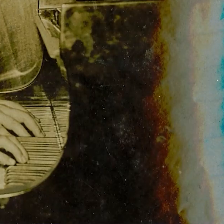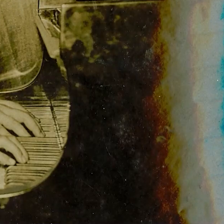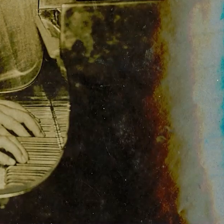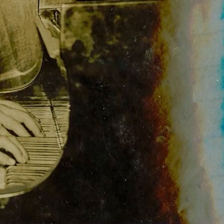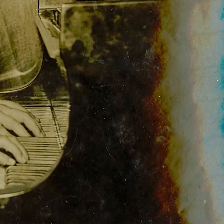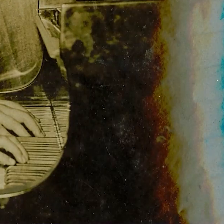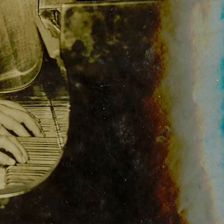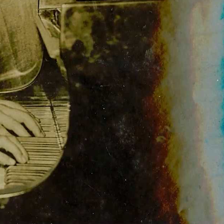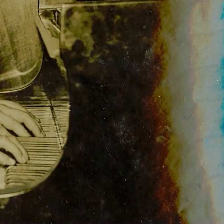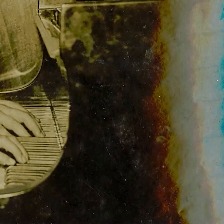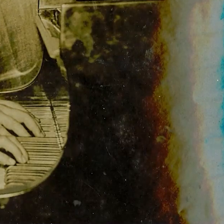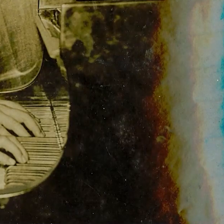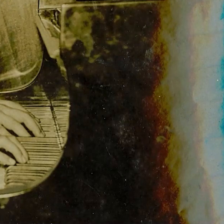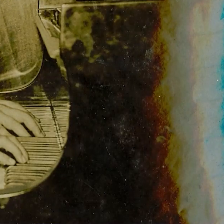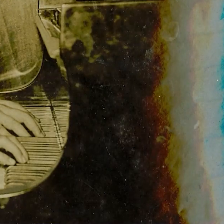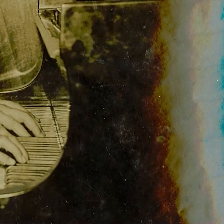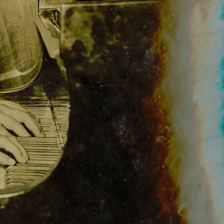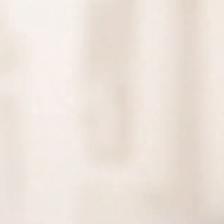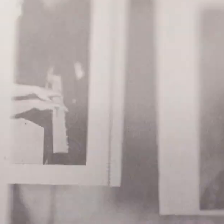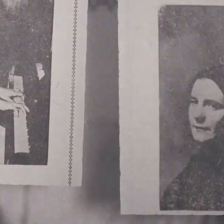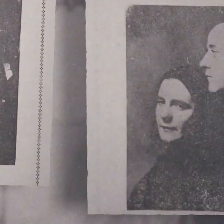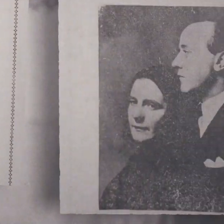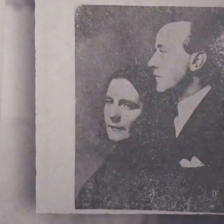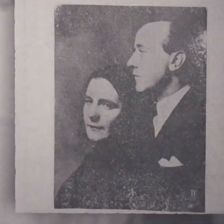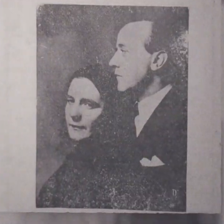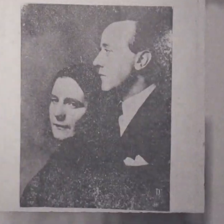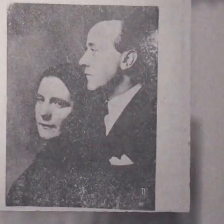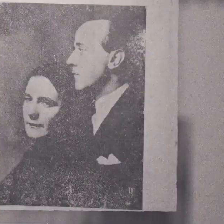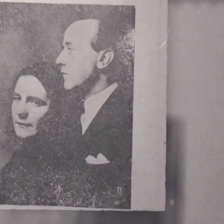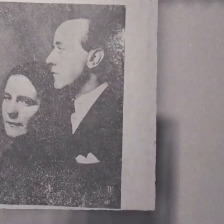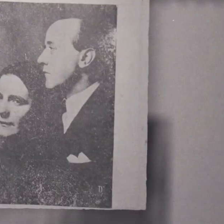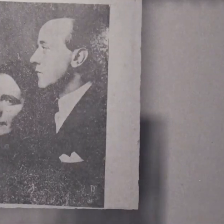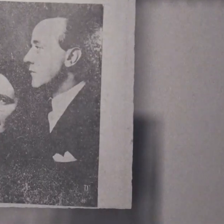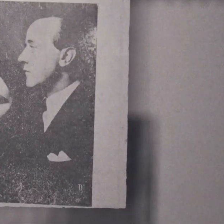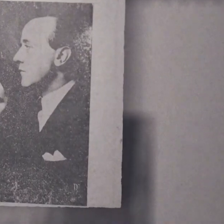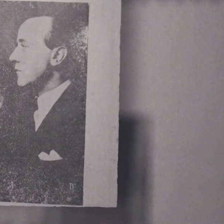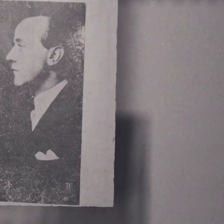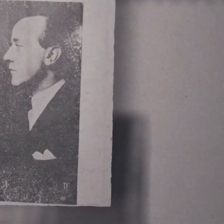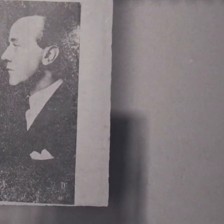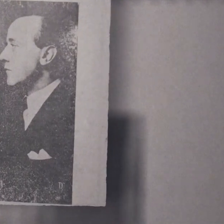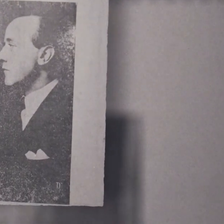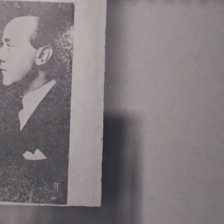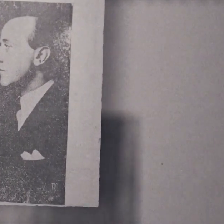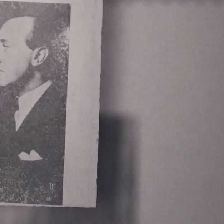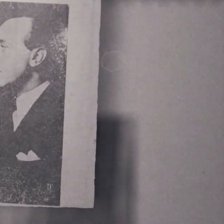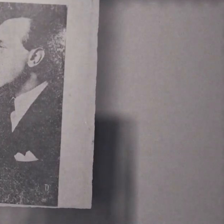Meu menino pende o rosto, reza baixinho e